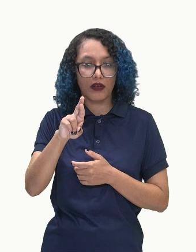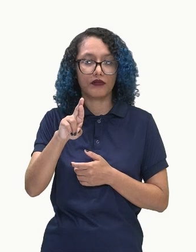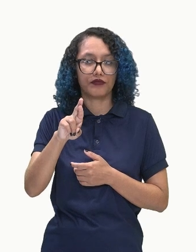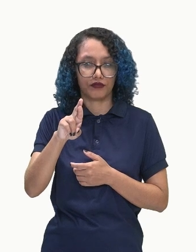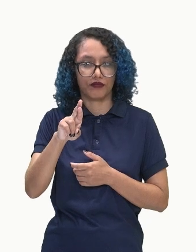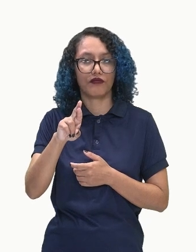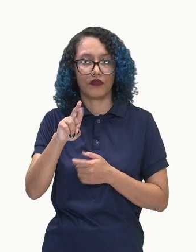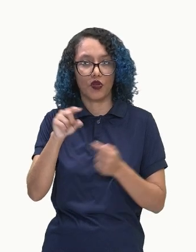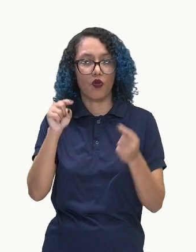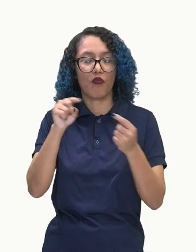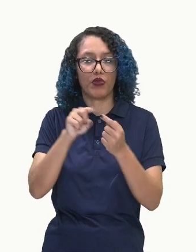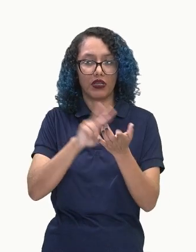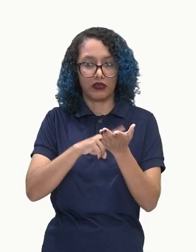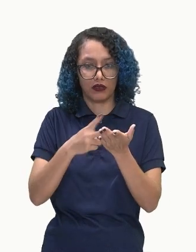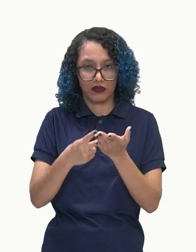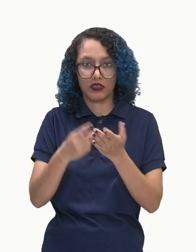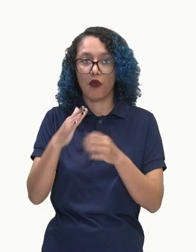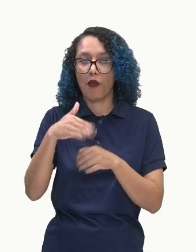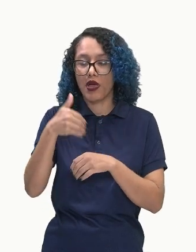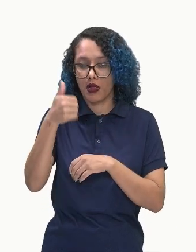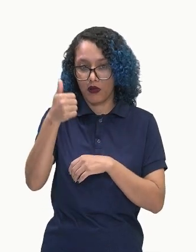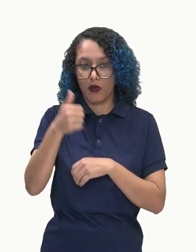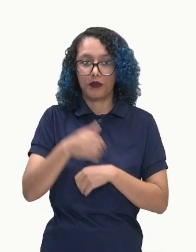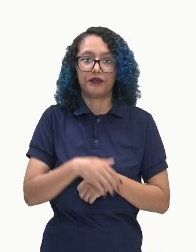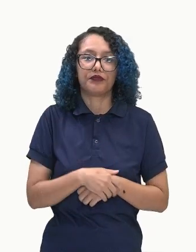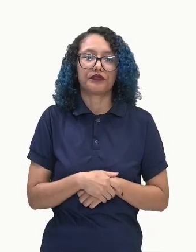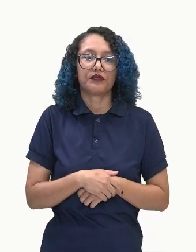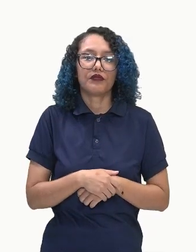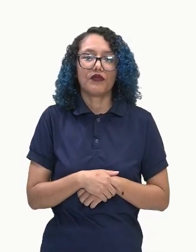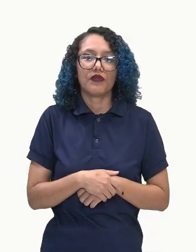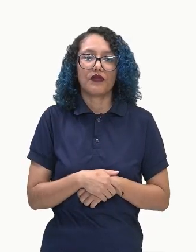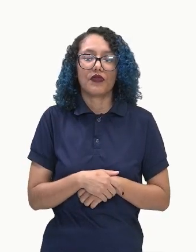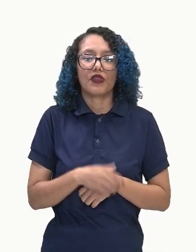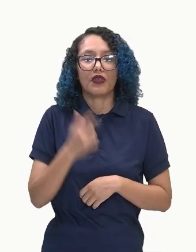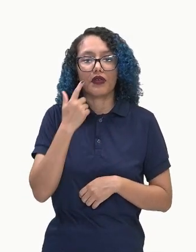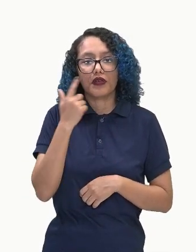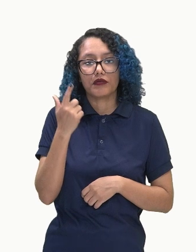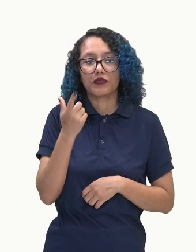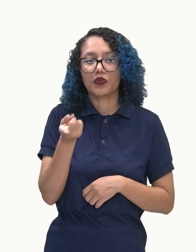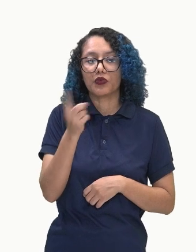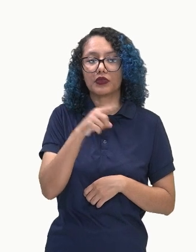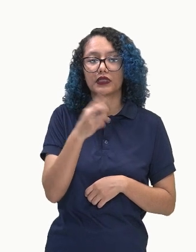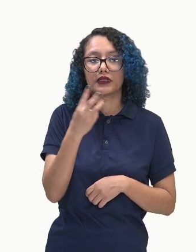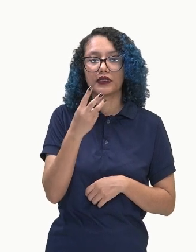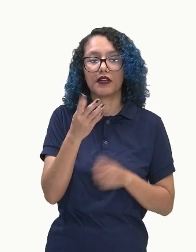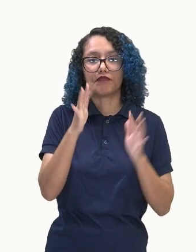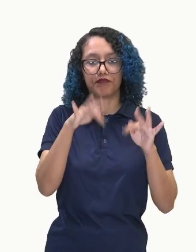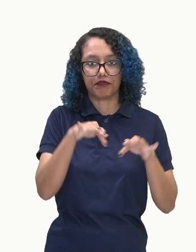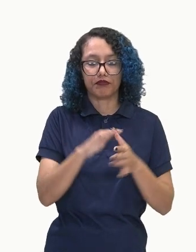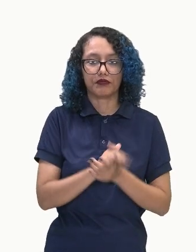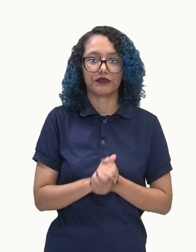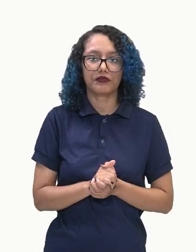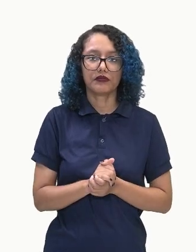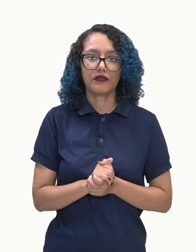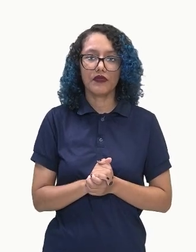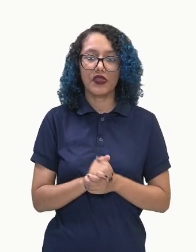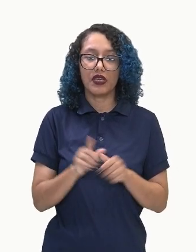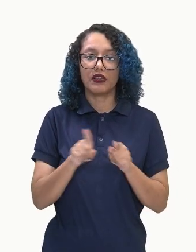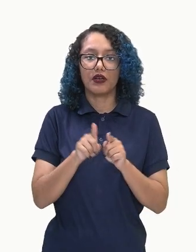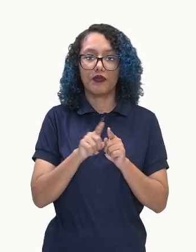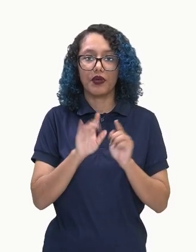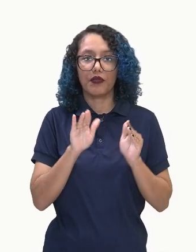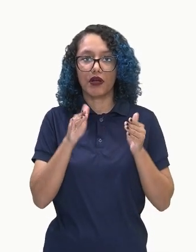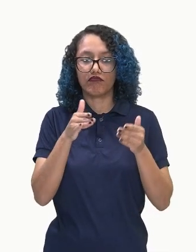mais correta para second. E finally, finalmente, tá? E também para dar ênfase, para reforçar